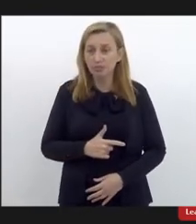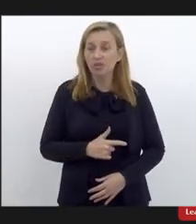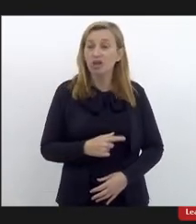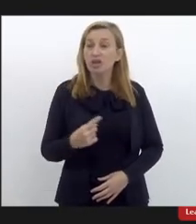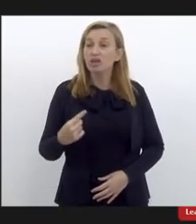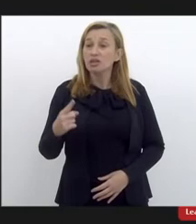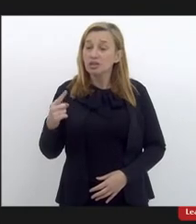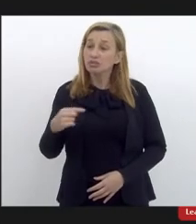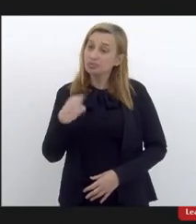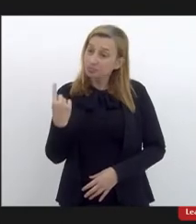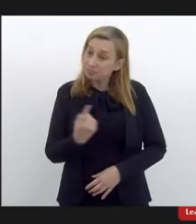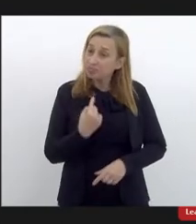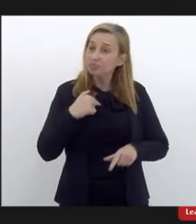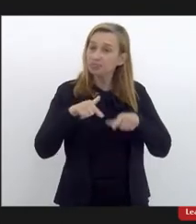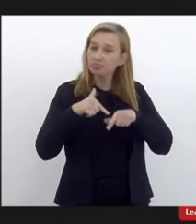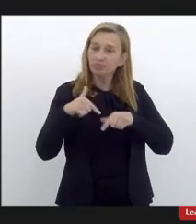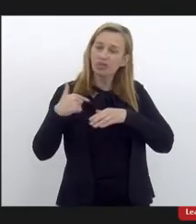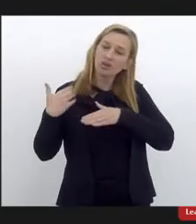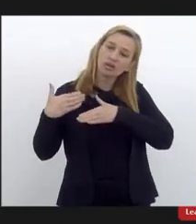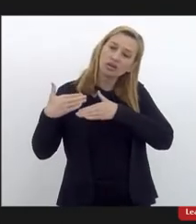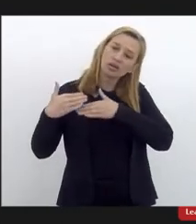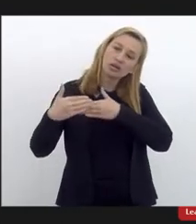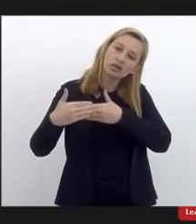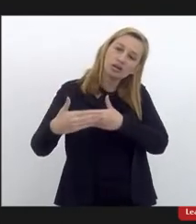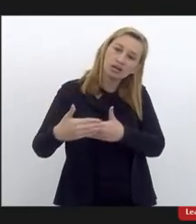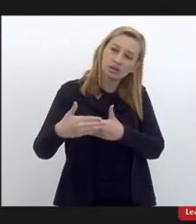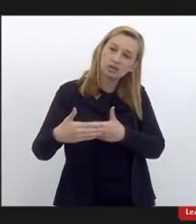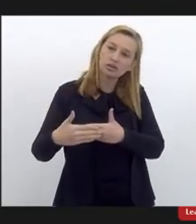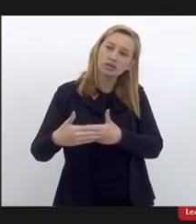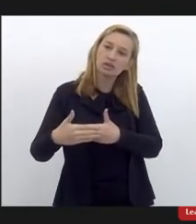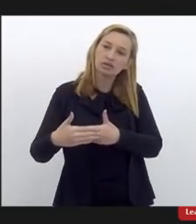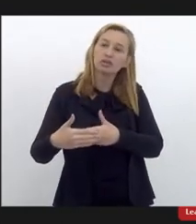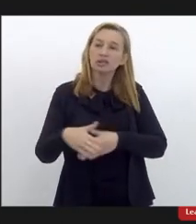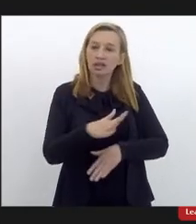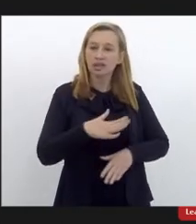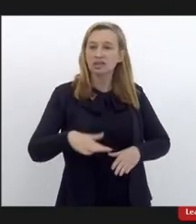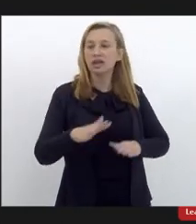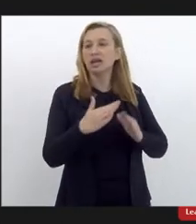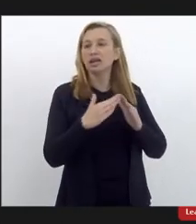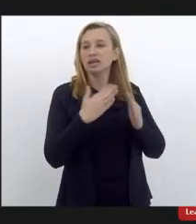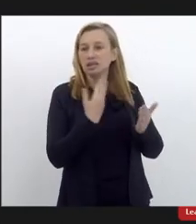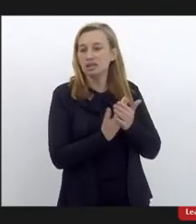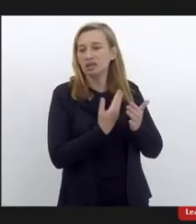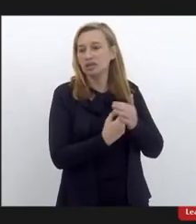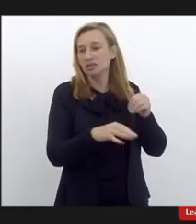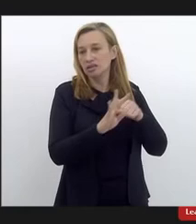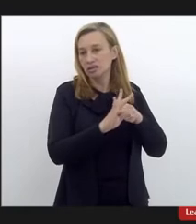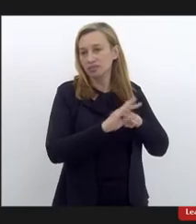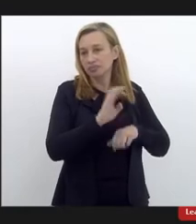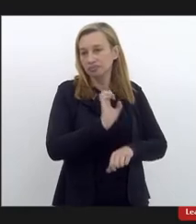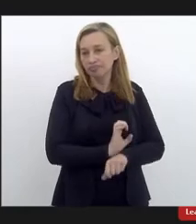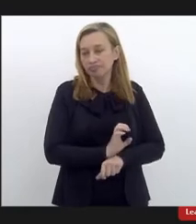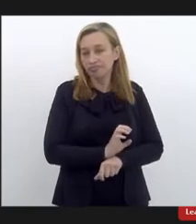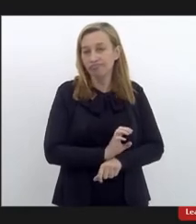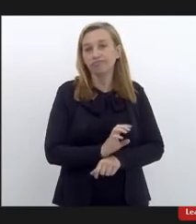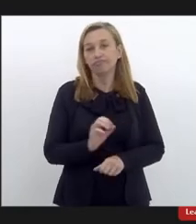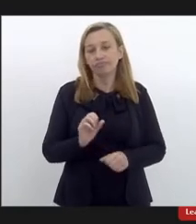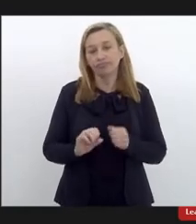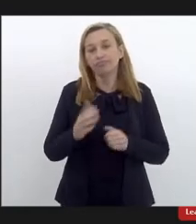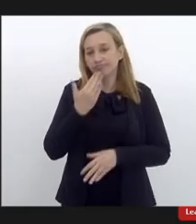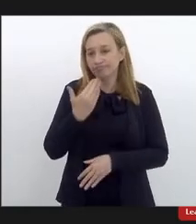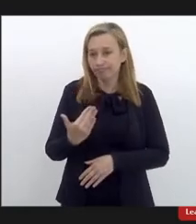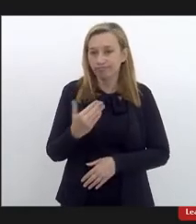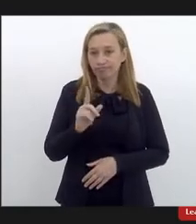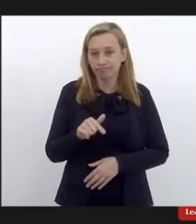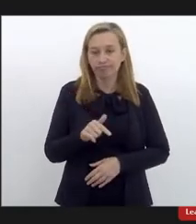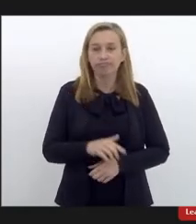viemos atuando durante todos esses anos nas unidades de educação da FAETEC no Estado. E a gente faz esse apelo,